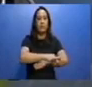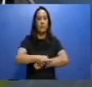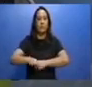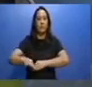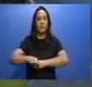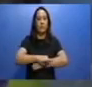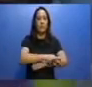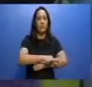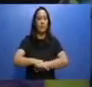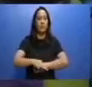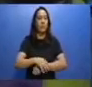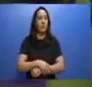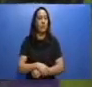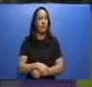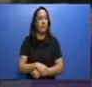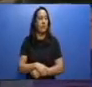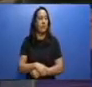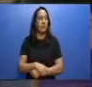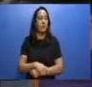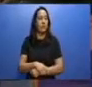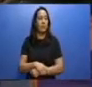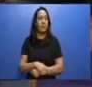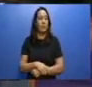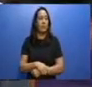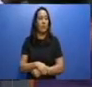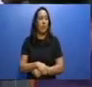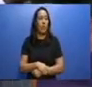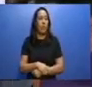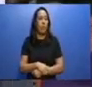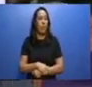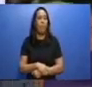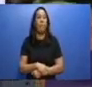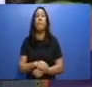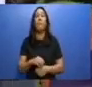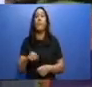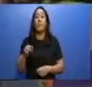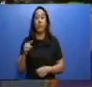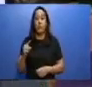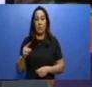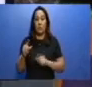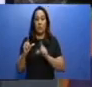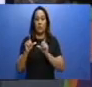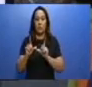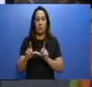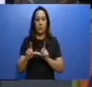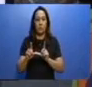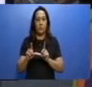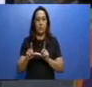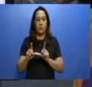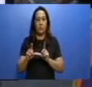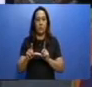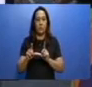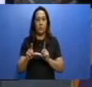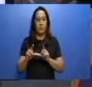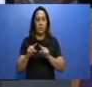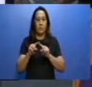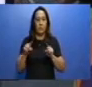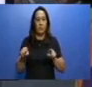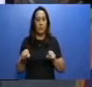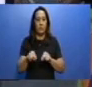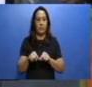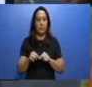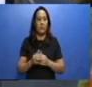Então, 3, olha só as que a professora colocou. Um quadrado, eu não vejo um quadrado aqui, ó, olha